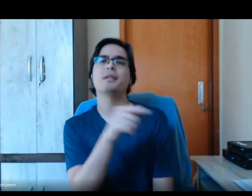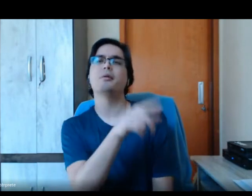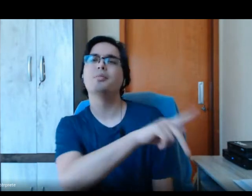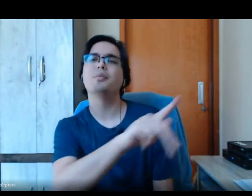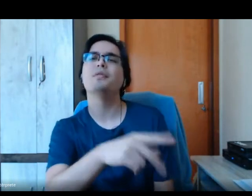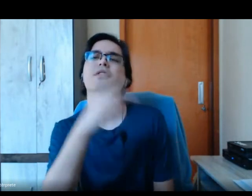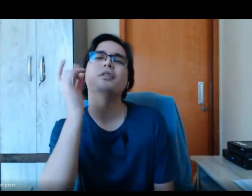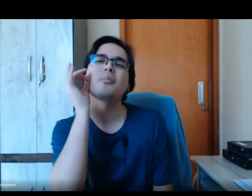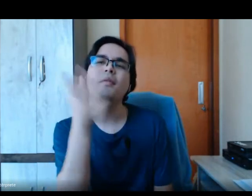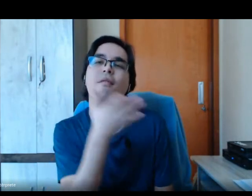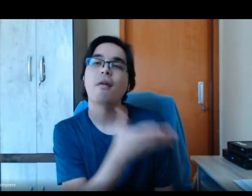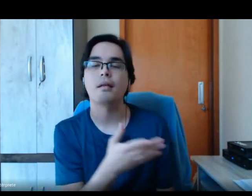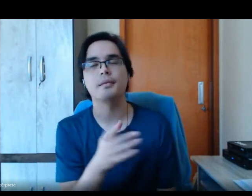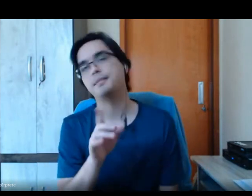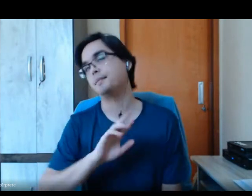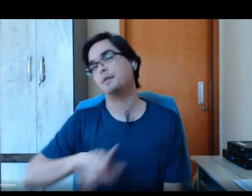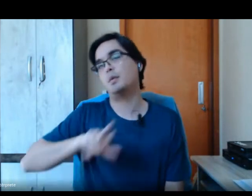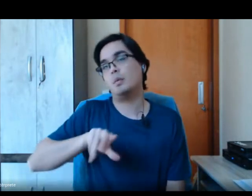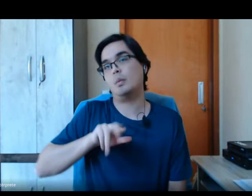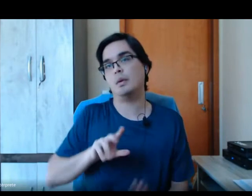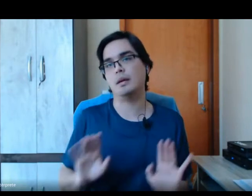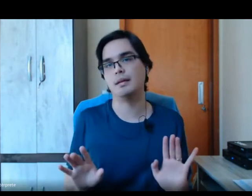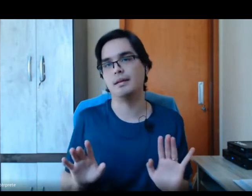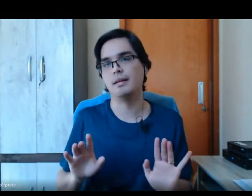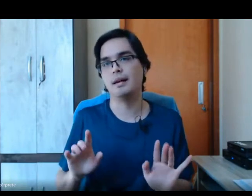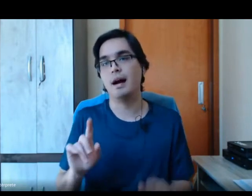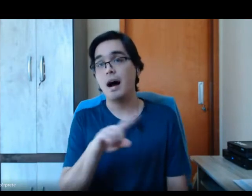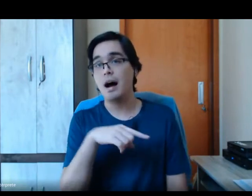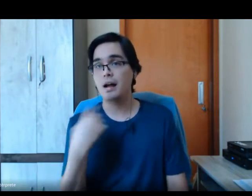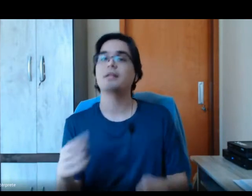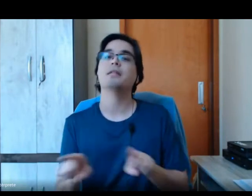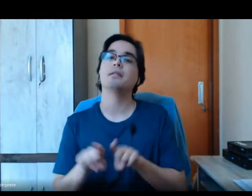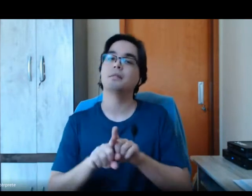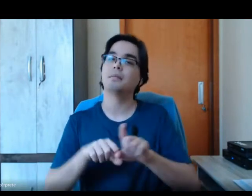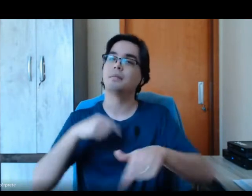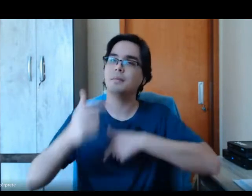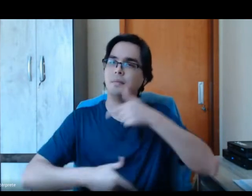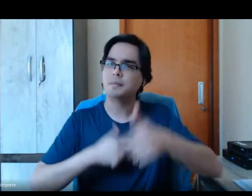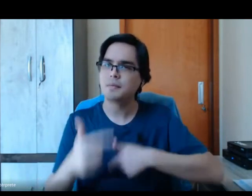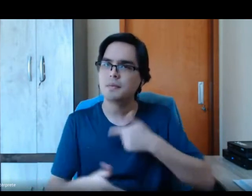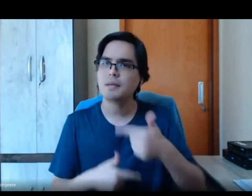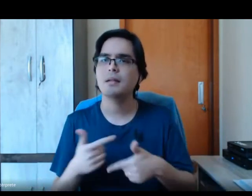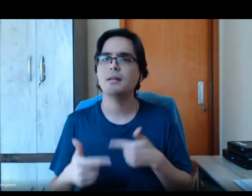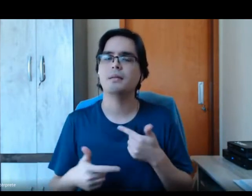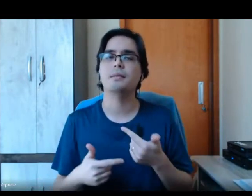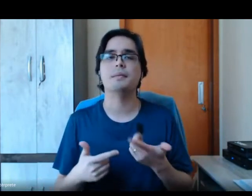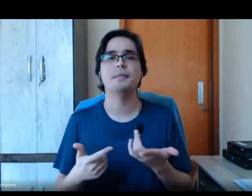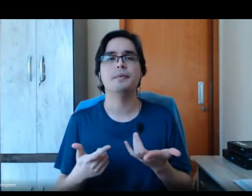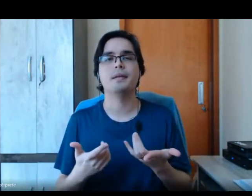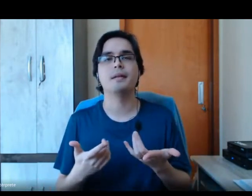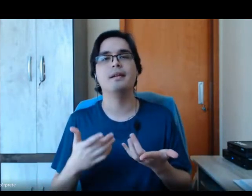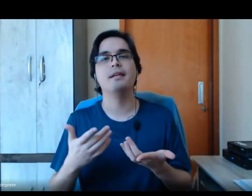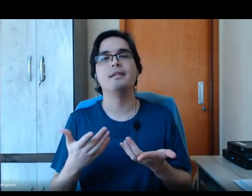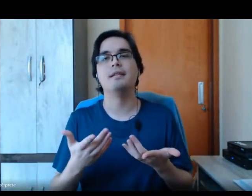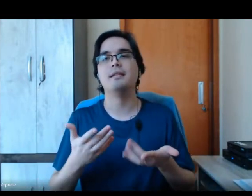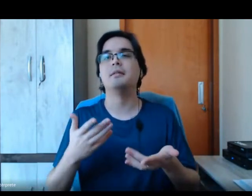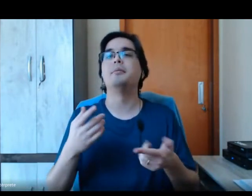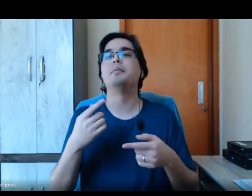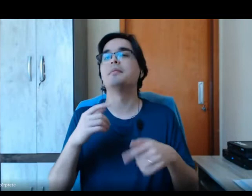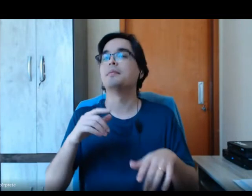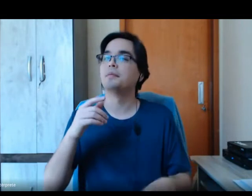do professor quanto do aluno. E isso, eu acho que a gente vai ter que passar por esse processo para crescimento, acho que tanto dos dois lados,